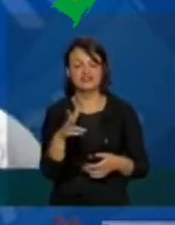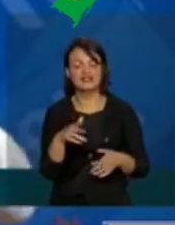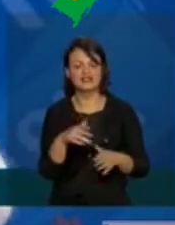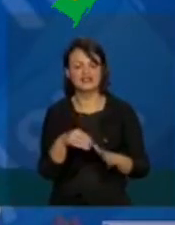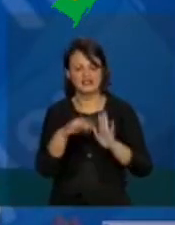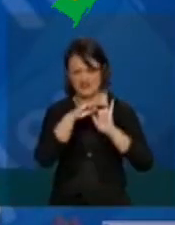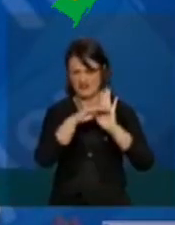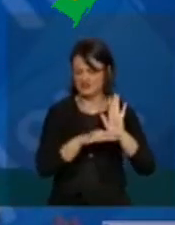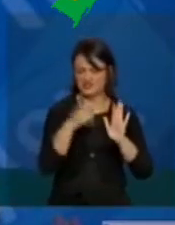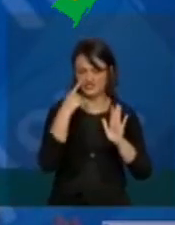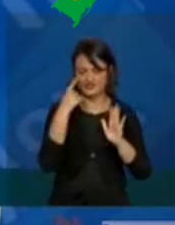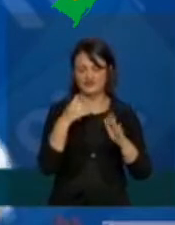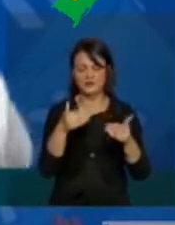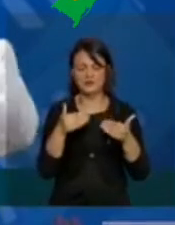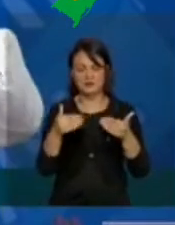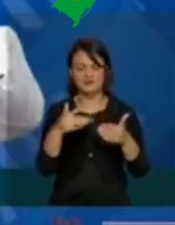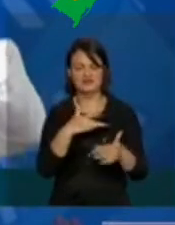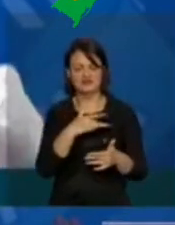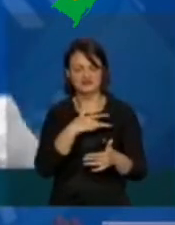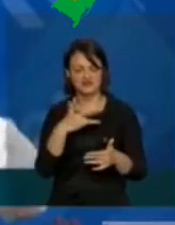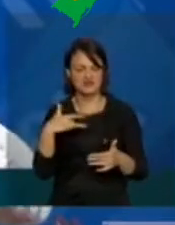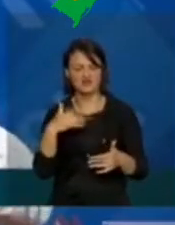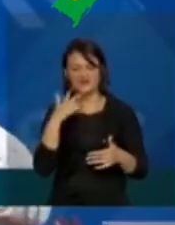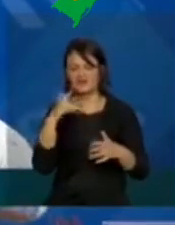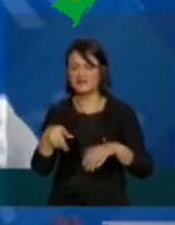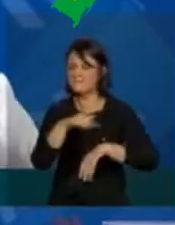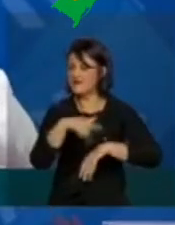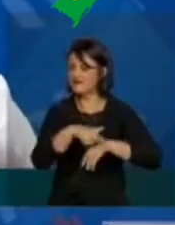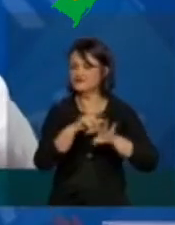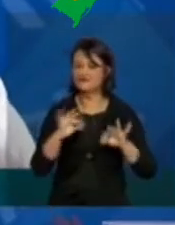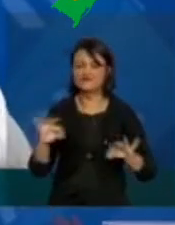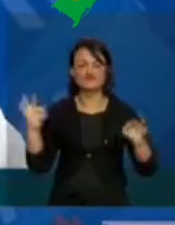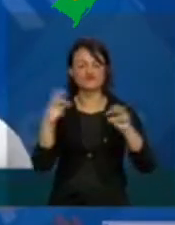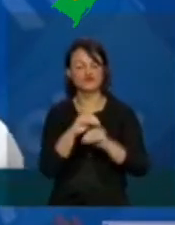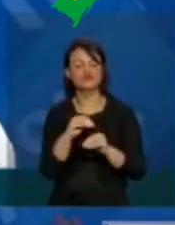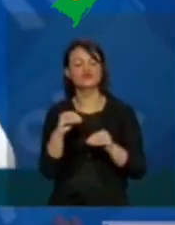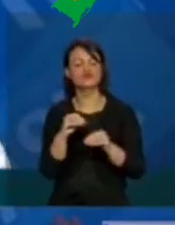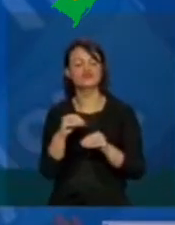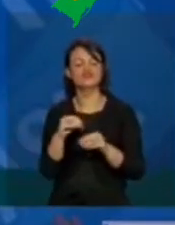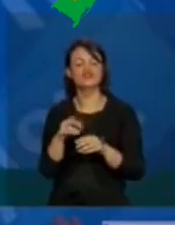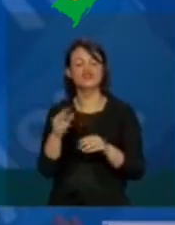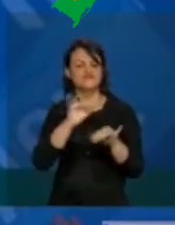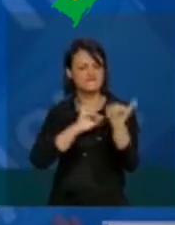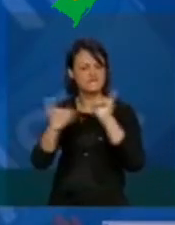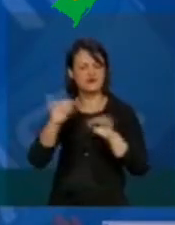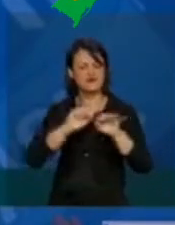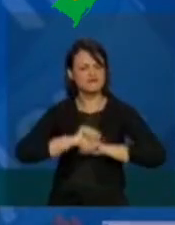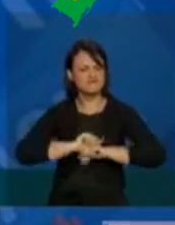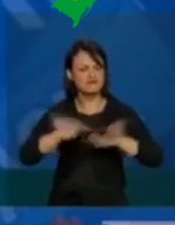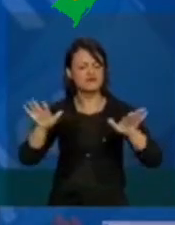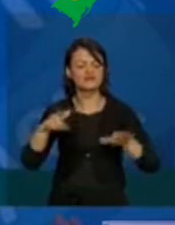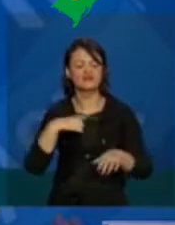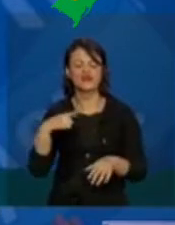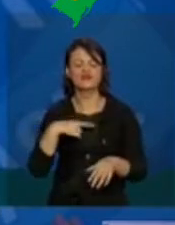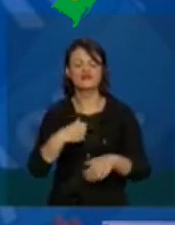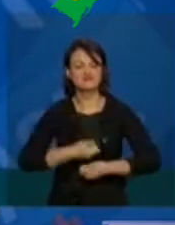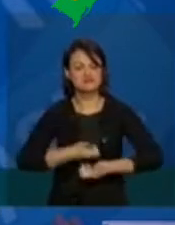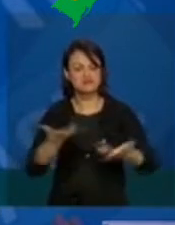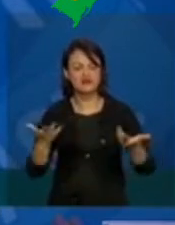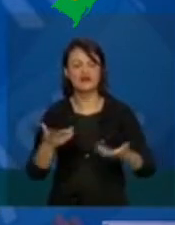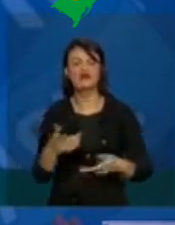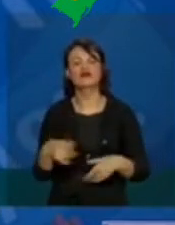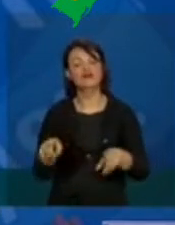lista que vocês vêm mostrando ao ministro da Saúde, com a lista de todos os países que colocam essa informação. A partir de agora, nós vamos